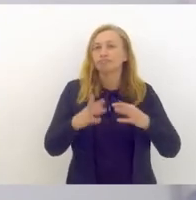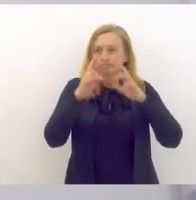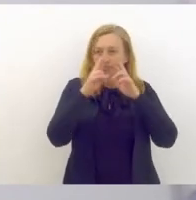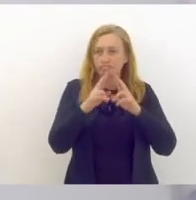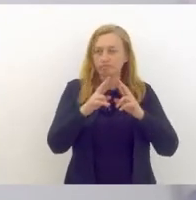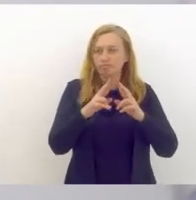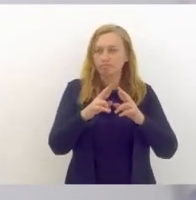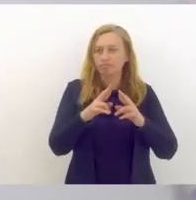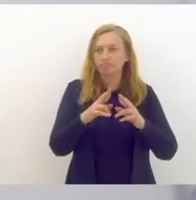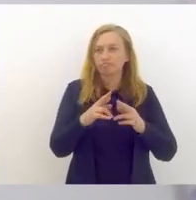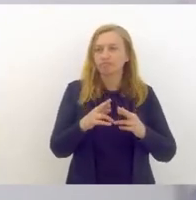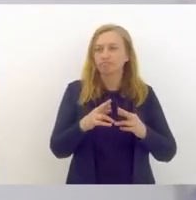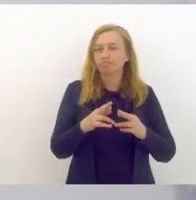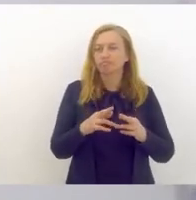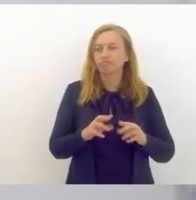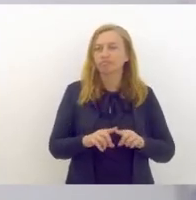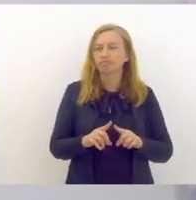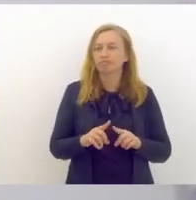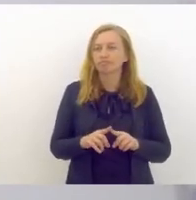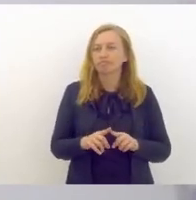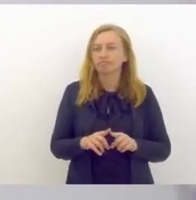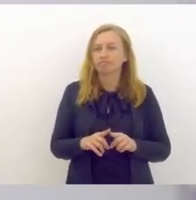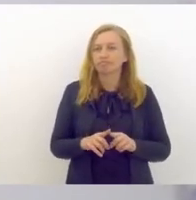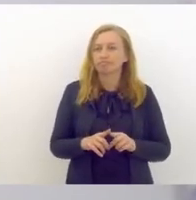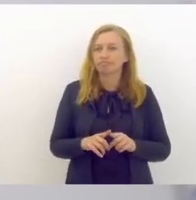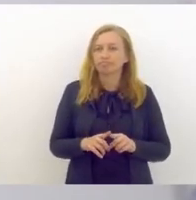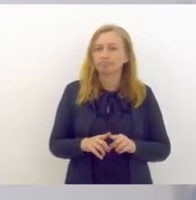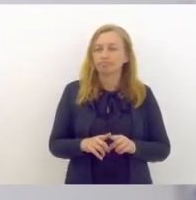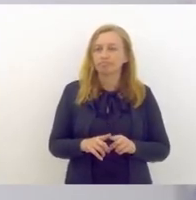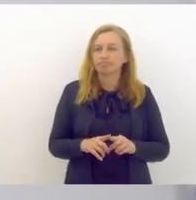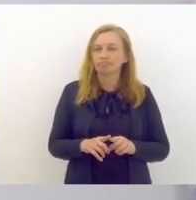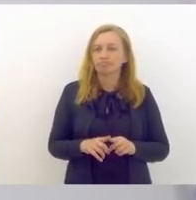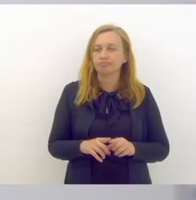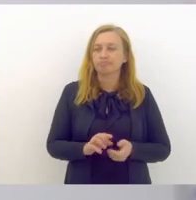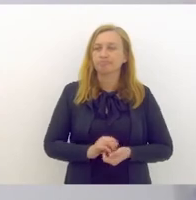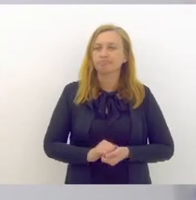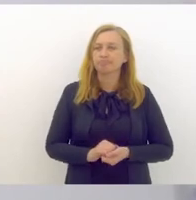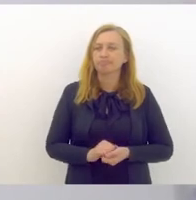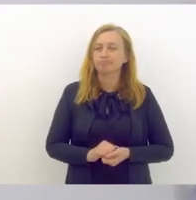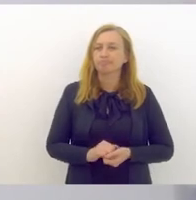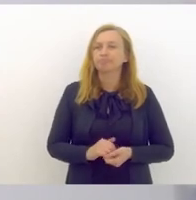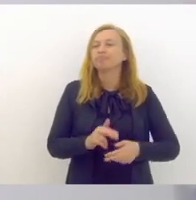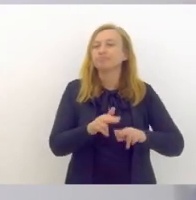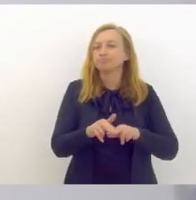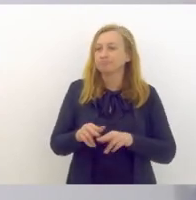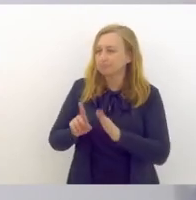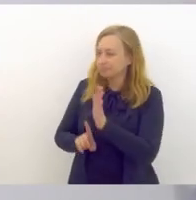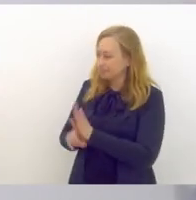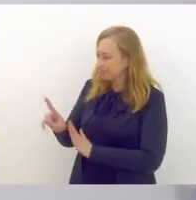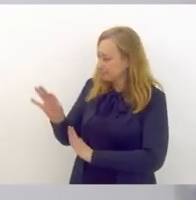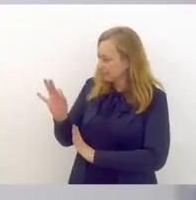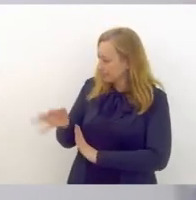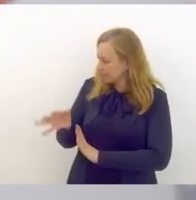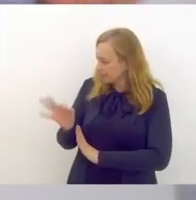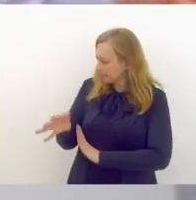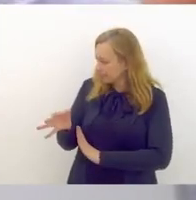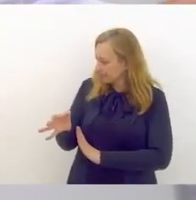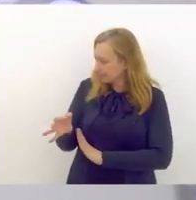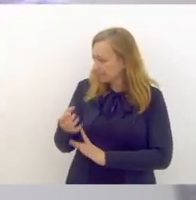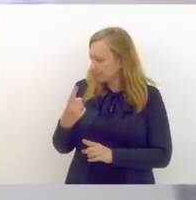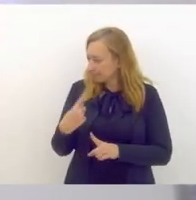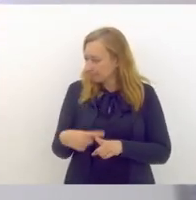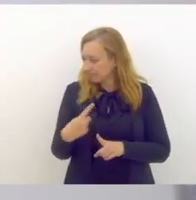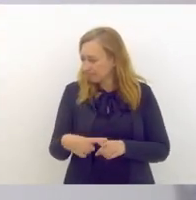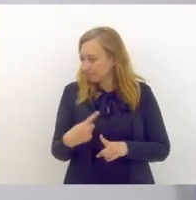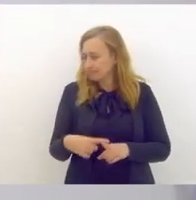no caso específico, não tem isso. Não tem isso. Né? Então, por isso que eu estou perguntando concretamente, porque quando,